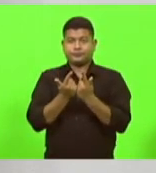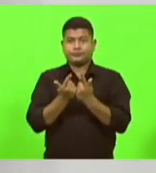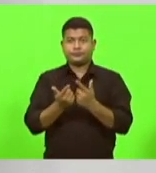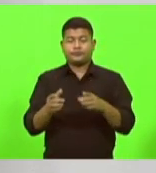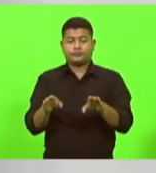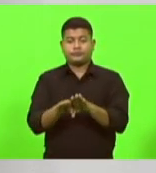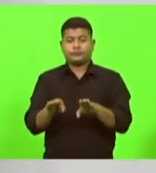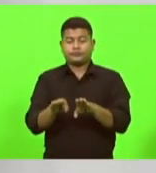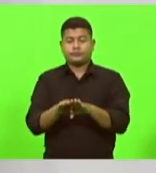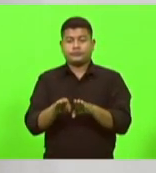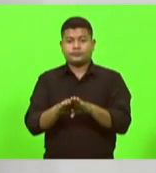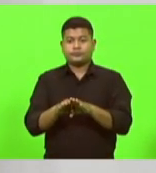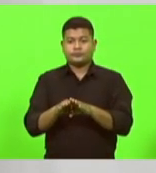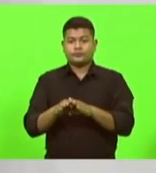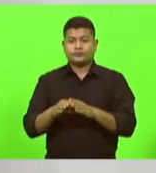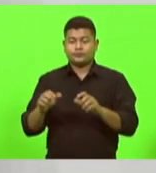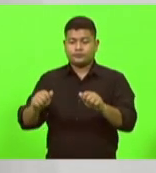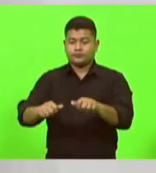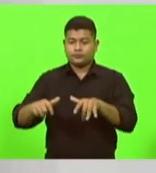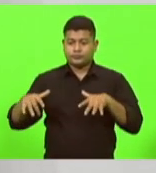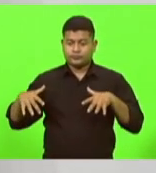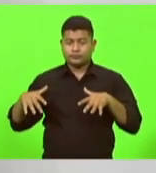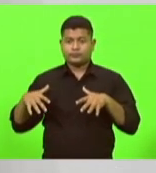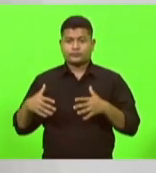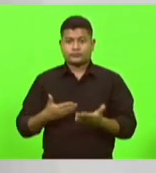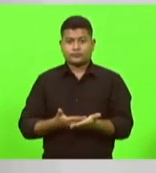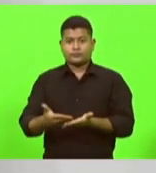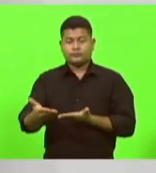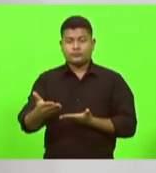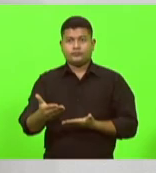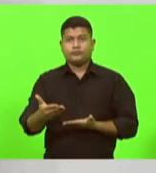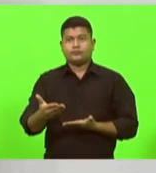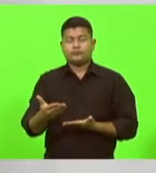plenário, começando pelo